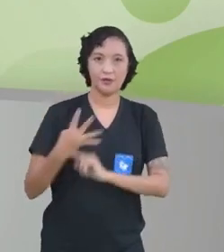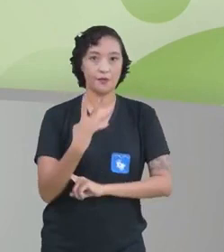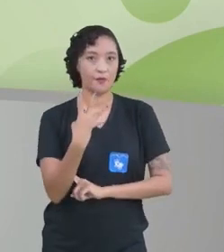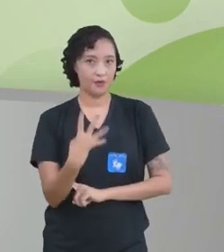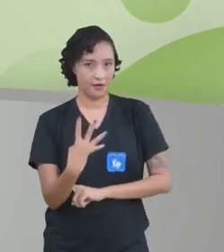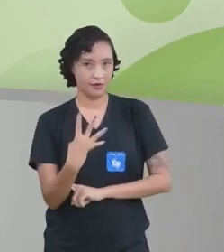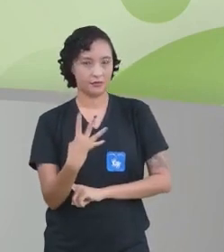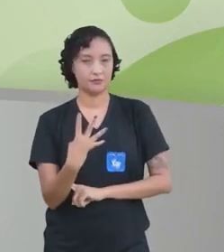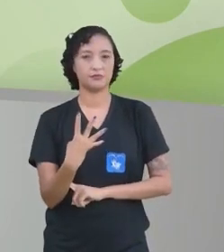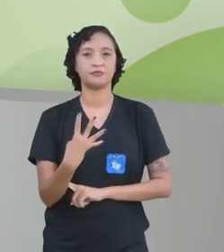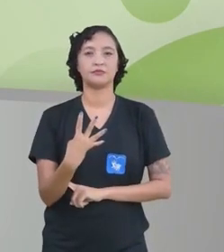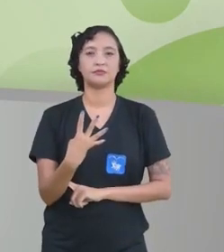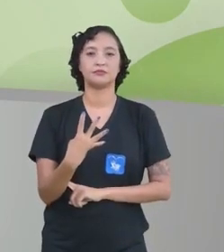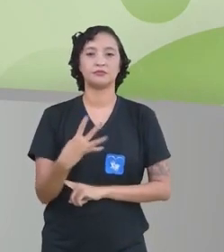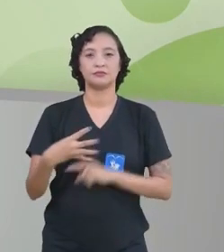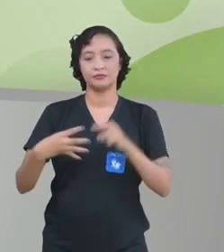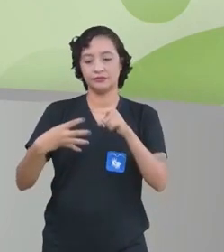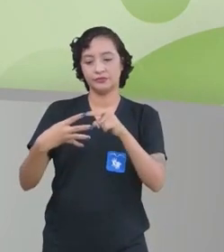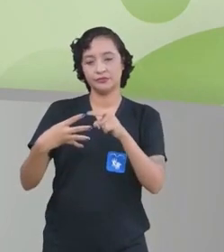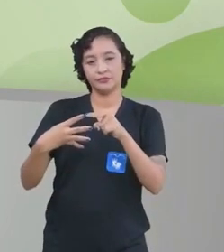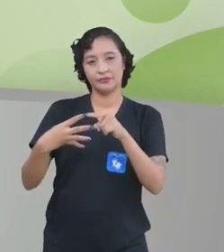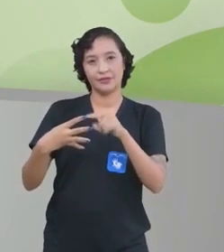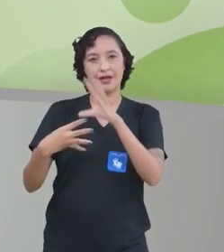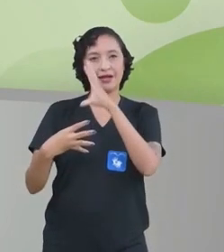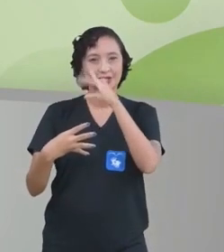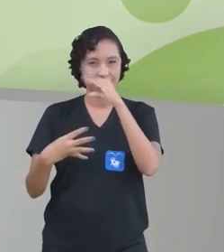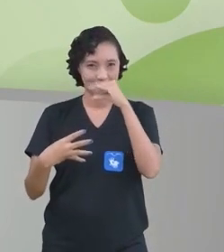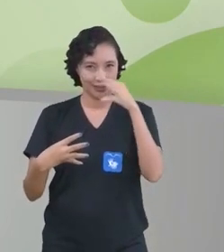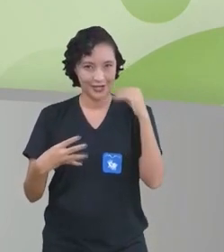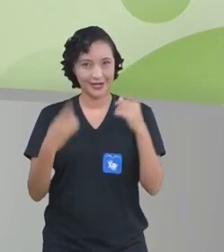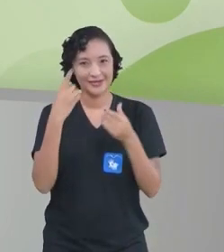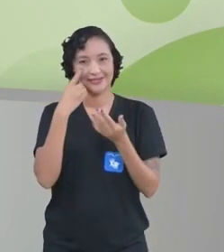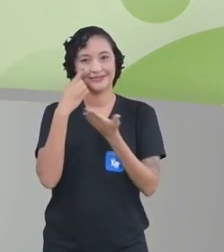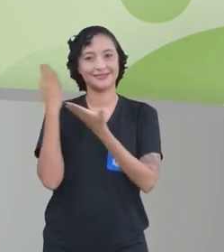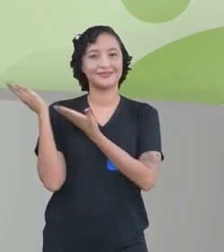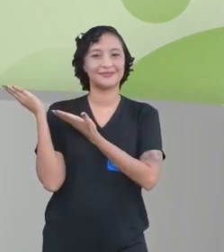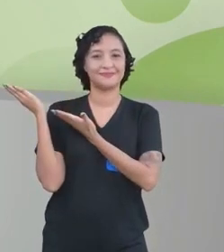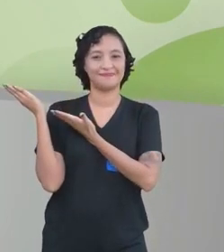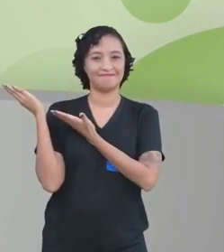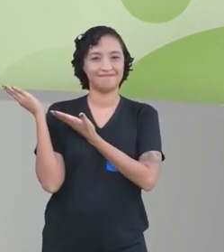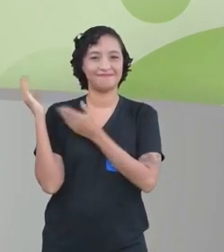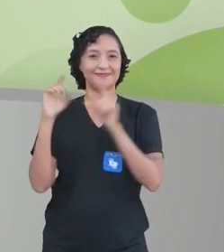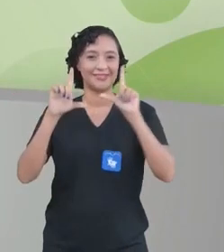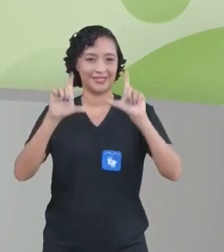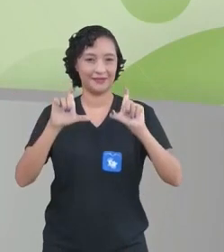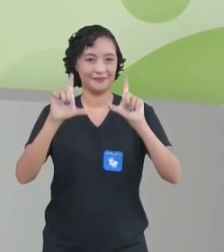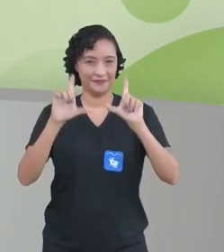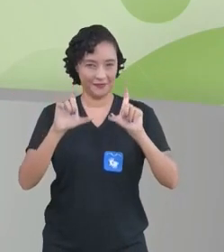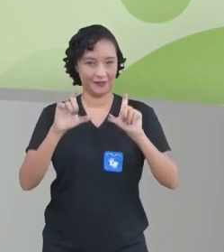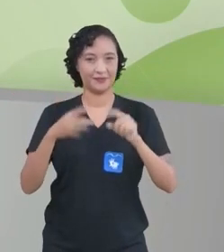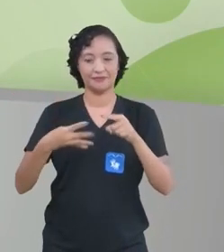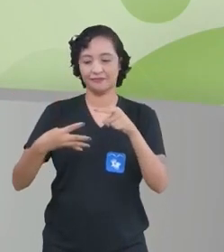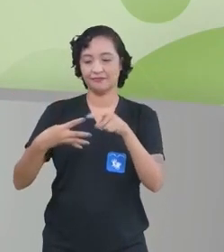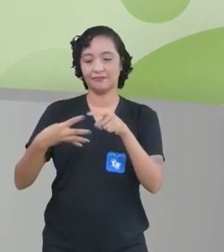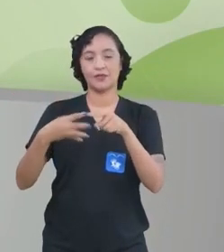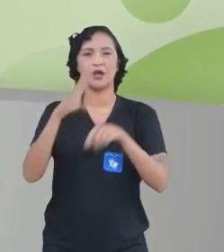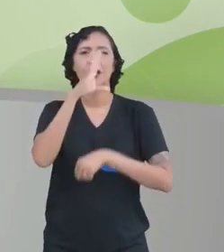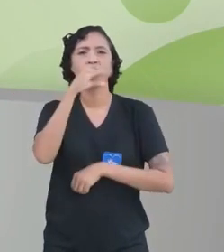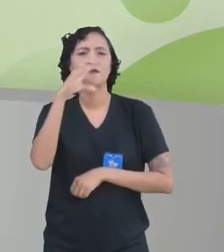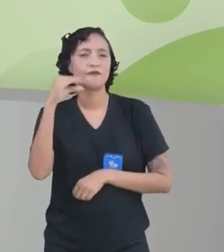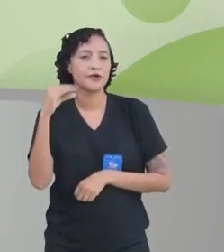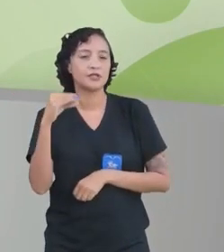conversamos? Aqui tem uma fase que eu apresento para vocês. Essa fase aqui da infância, é onde